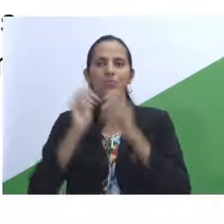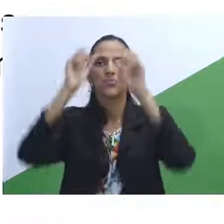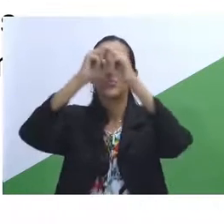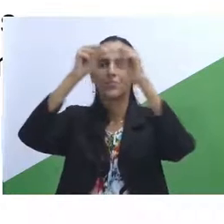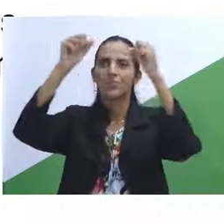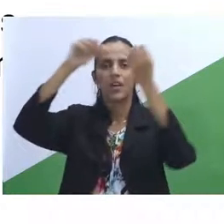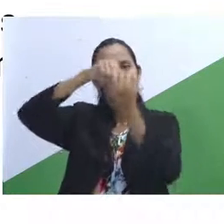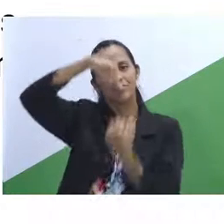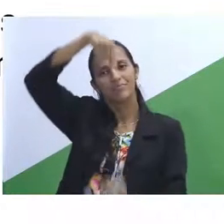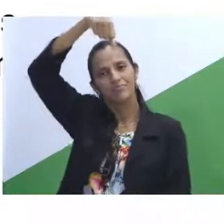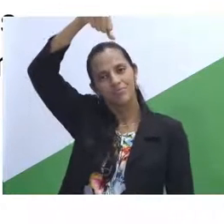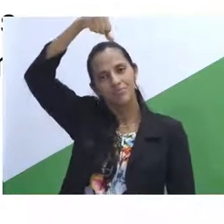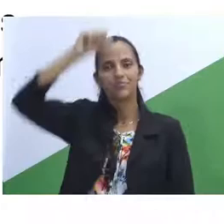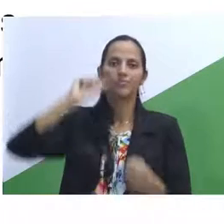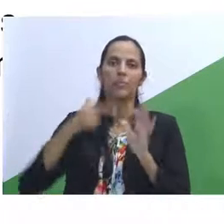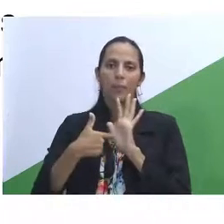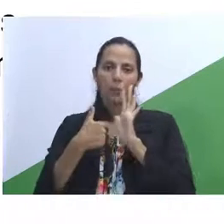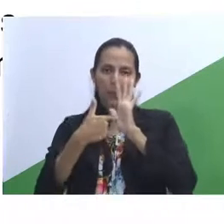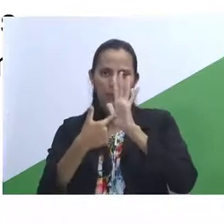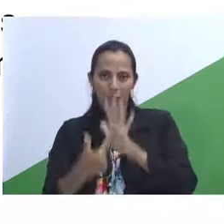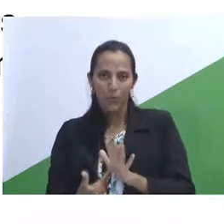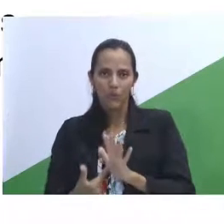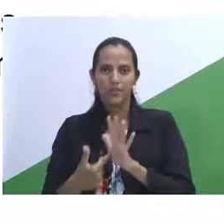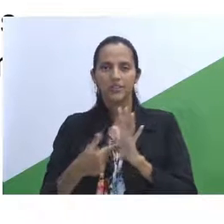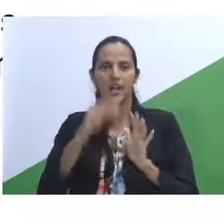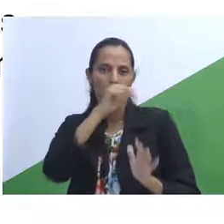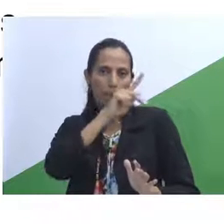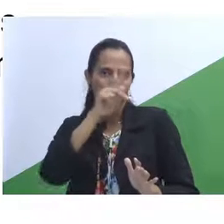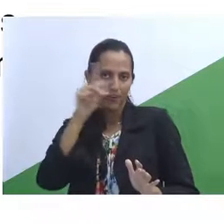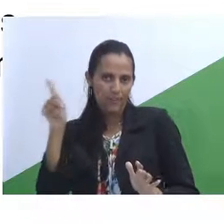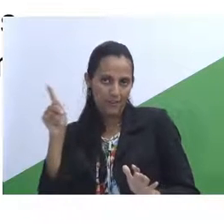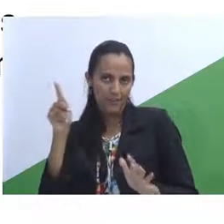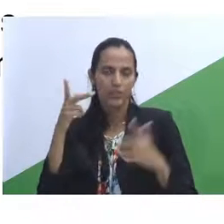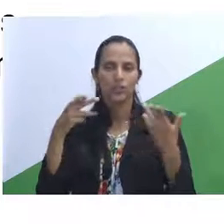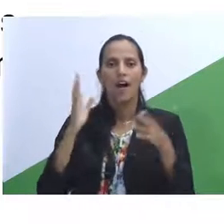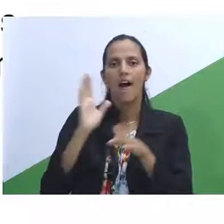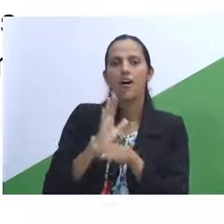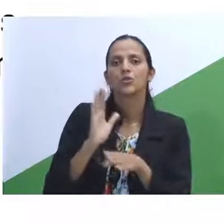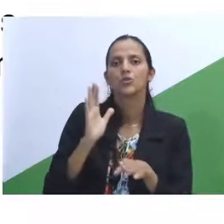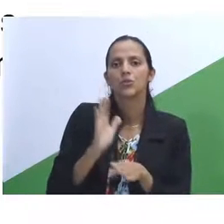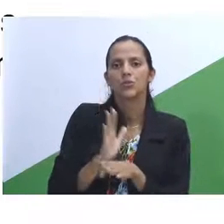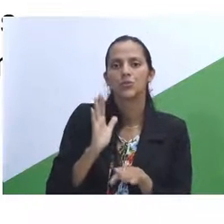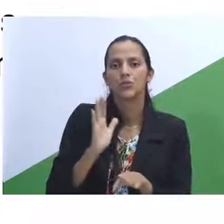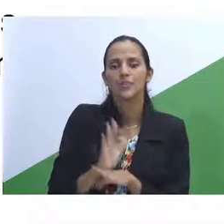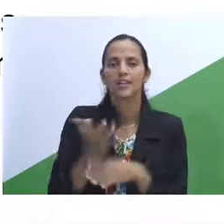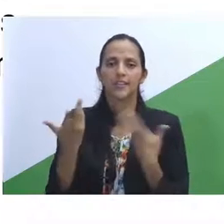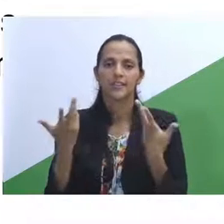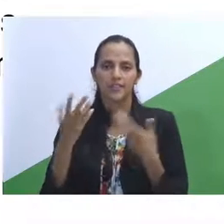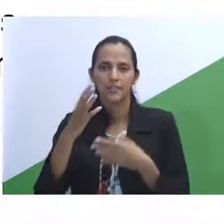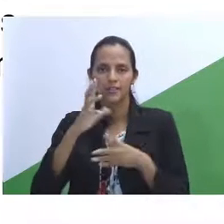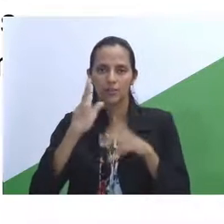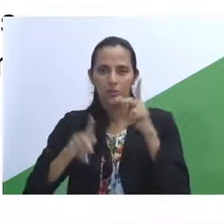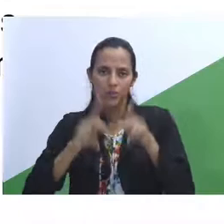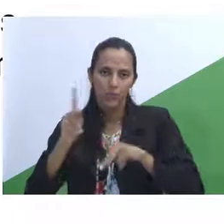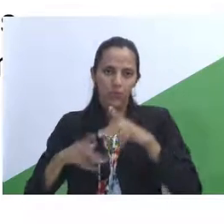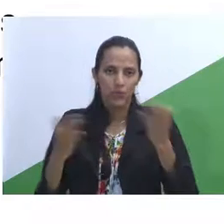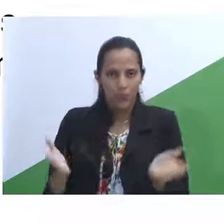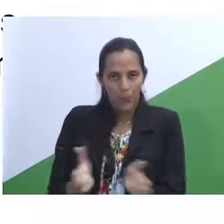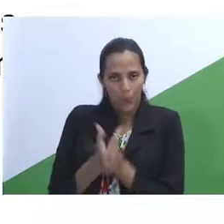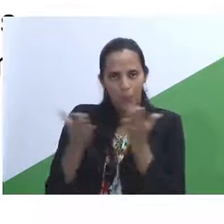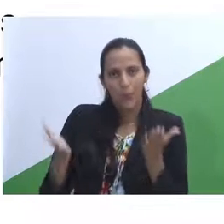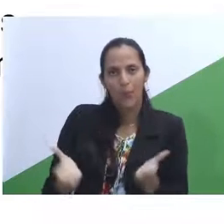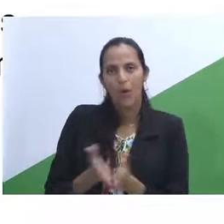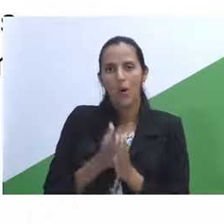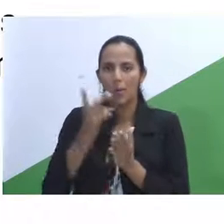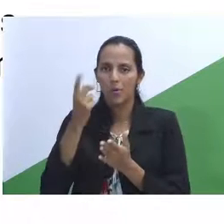cartazes, que vão, então, mostrar exatamente, né, o presidente cumprimentando as criancinhas, dando esmola aos pobres, exaltando, então,